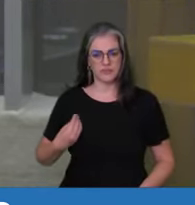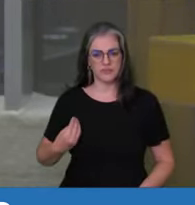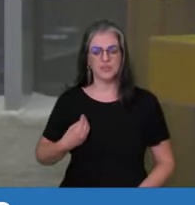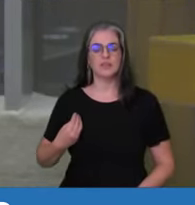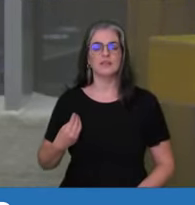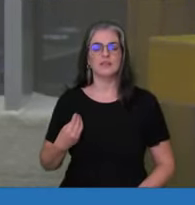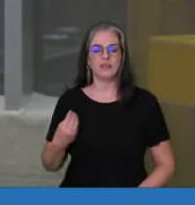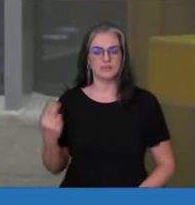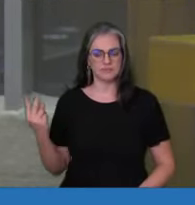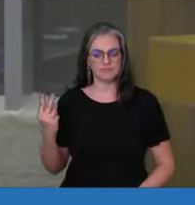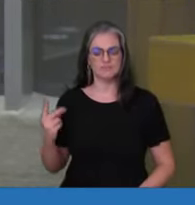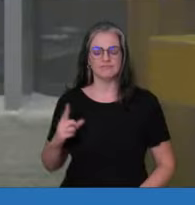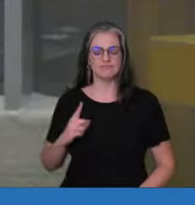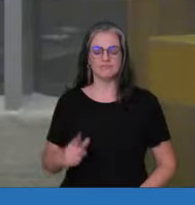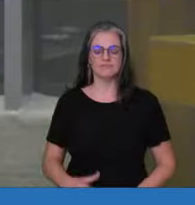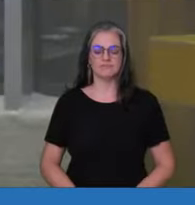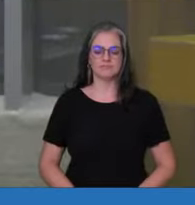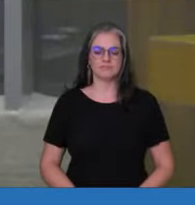Anderson presente.